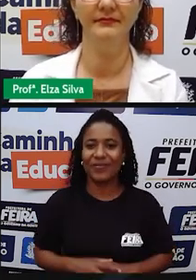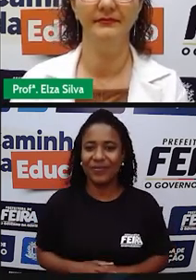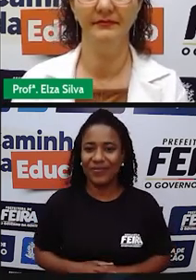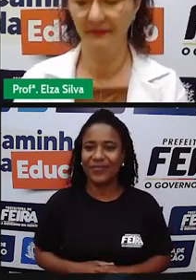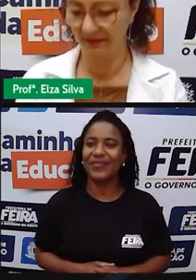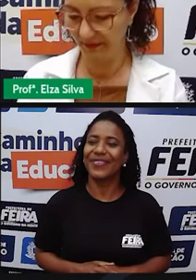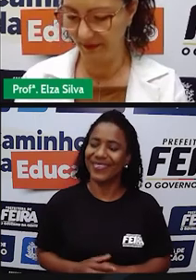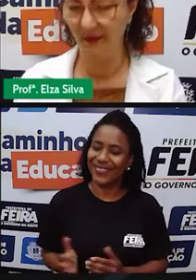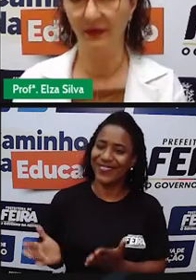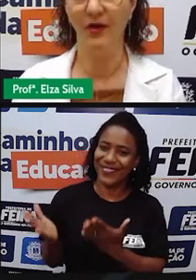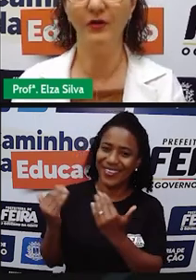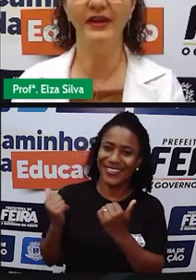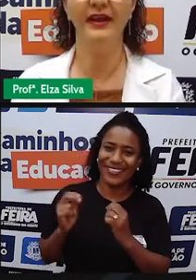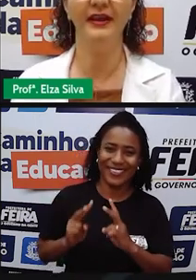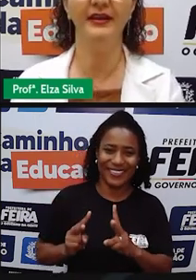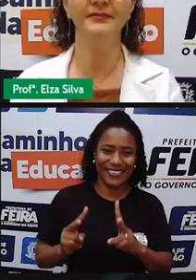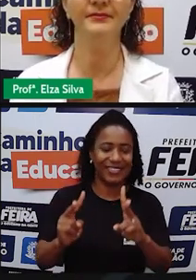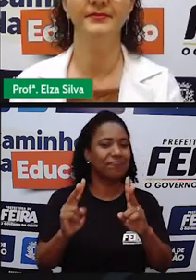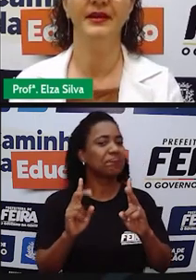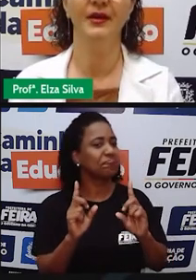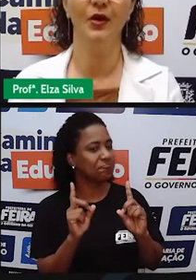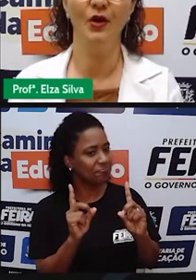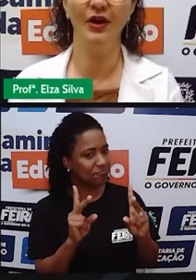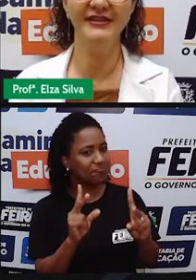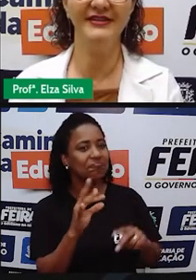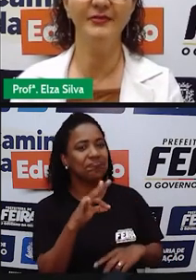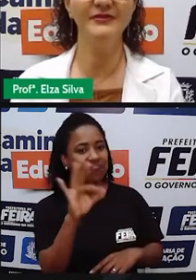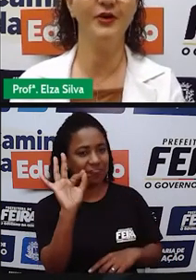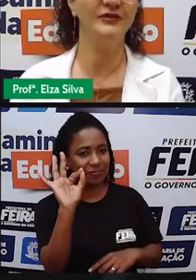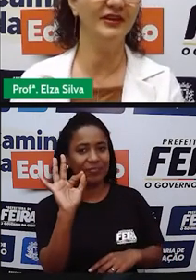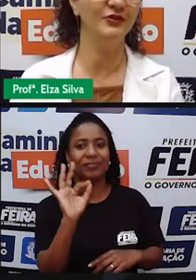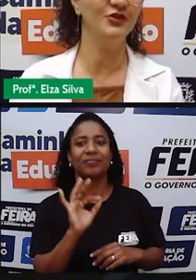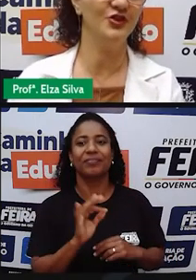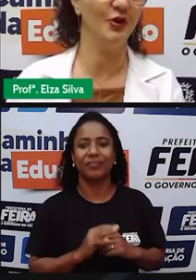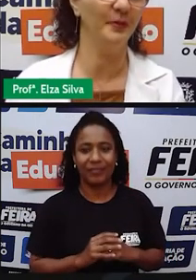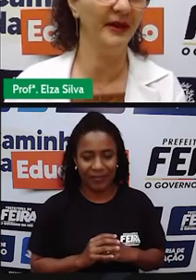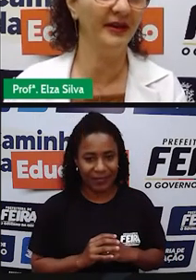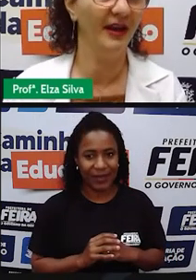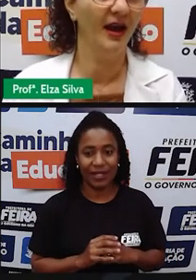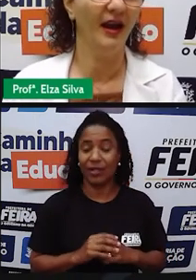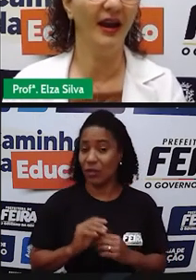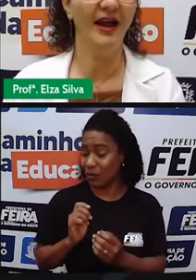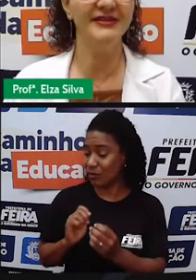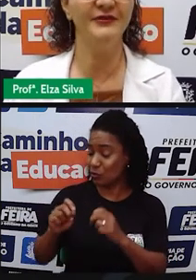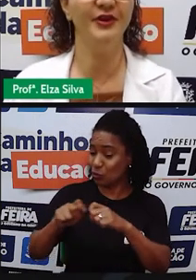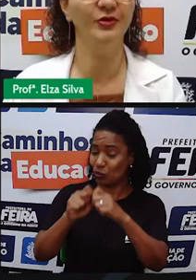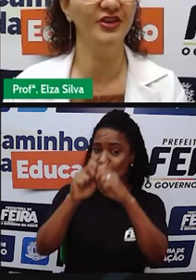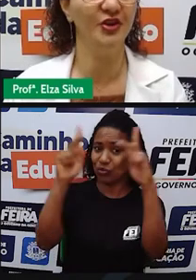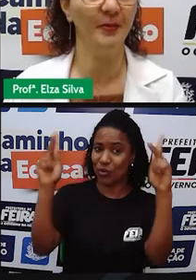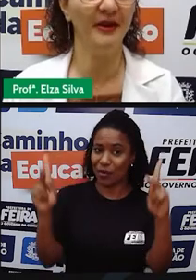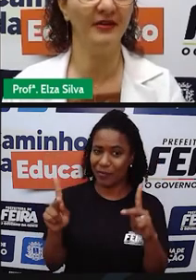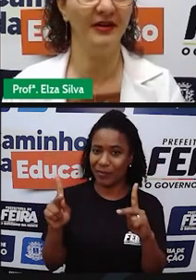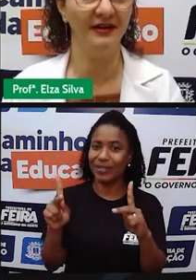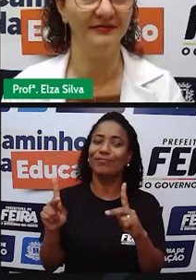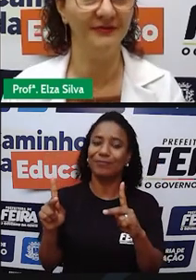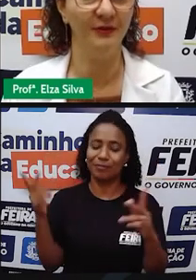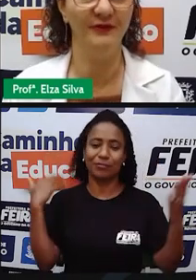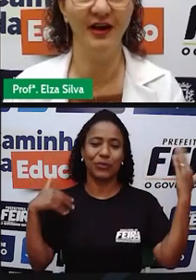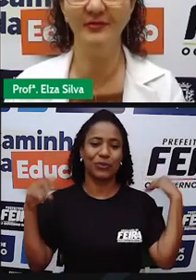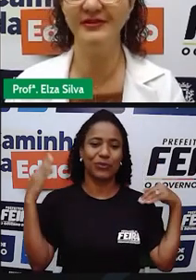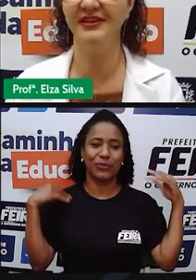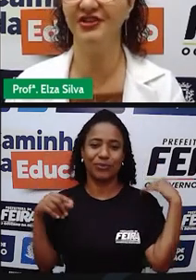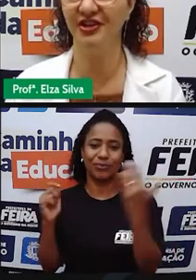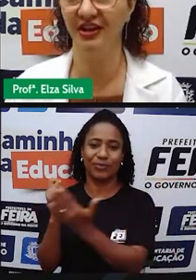go! Ok, olha, estamos voltando do shopping. Let's fill the shopping cart.